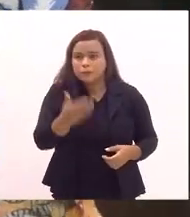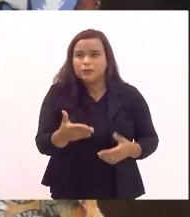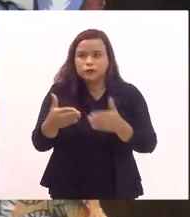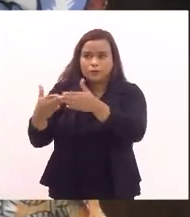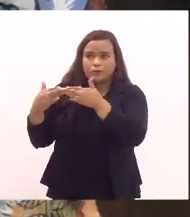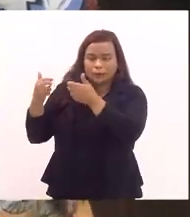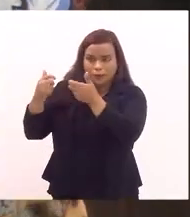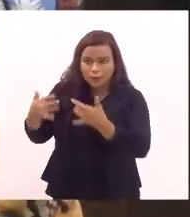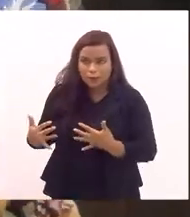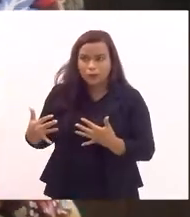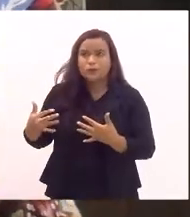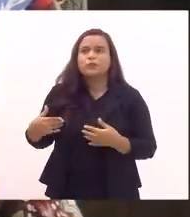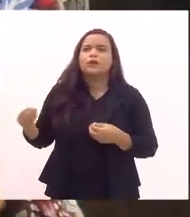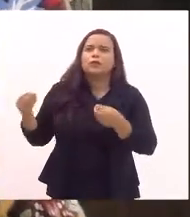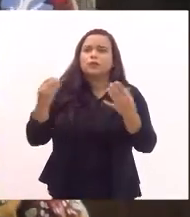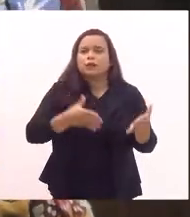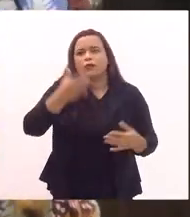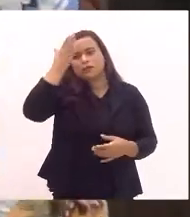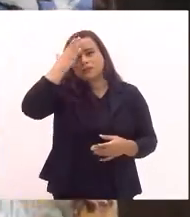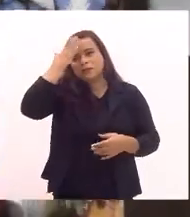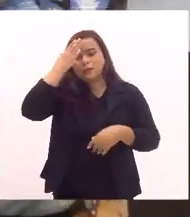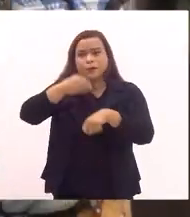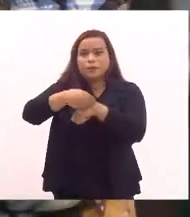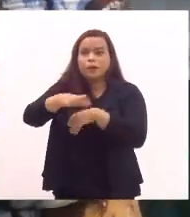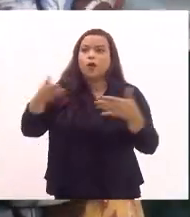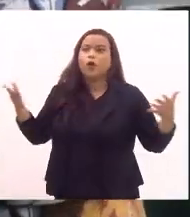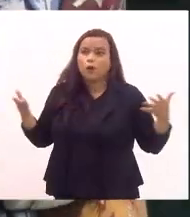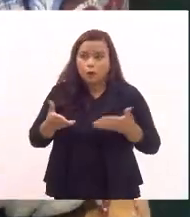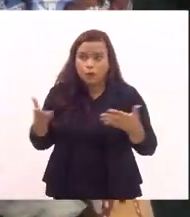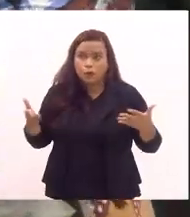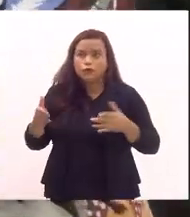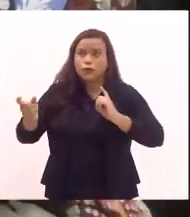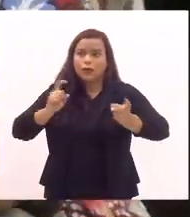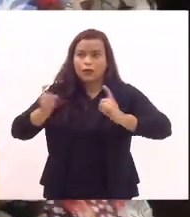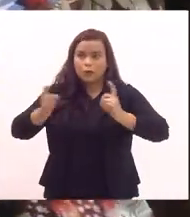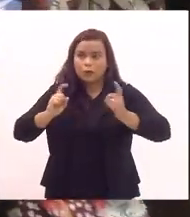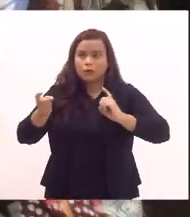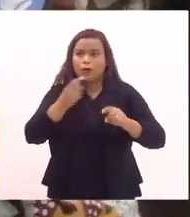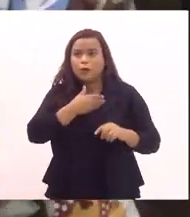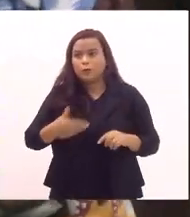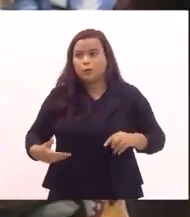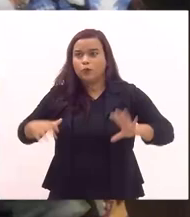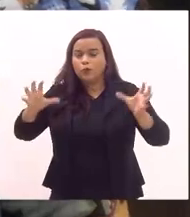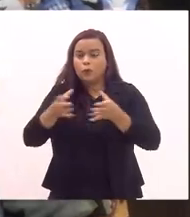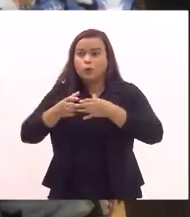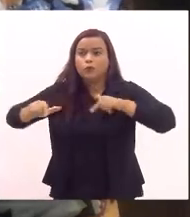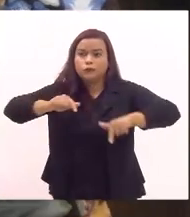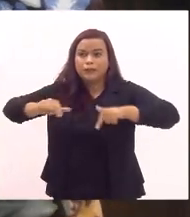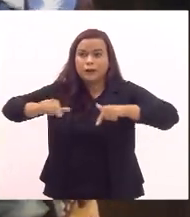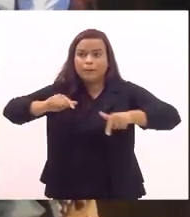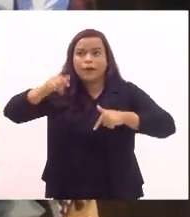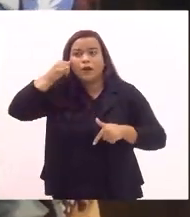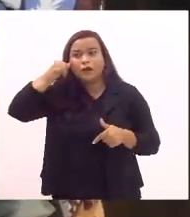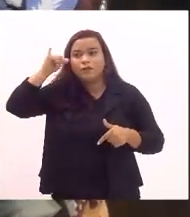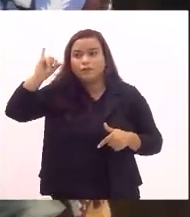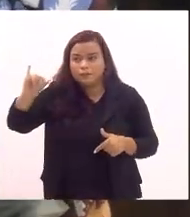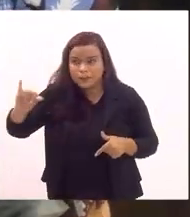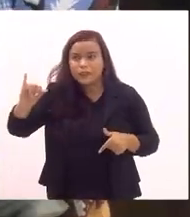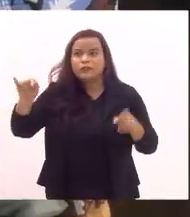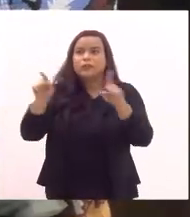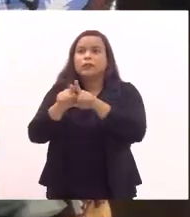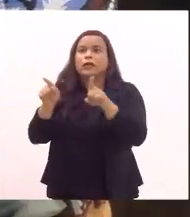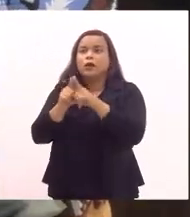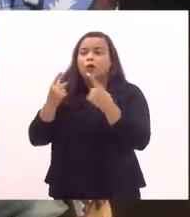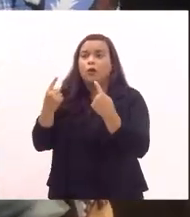pela ordem para dar ciência que hoje realizamos uma reunião pública do grupo de trabalho de prevenção e